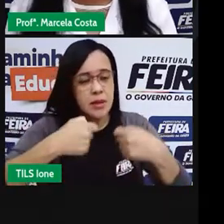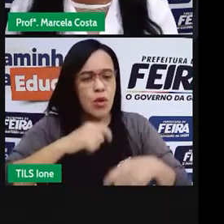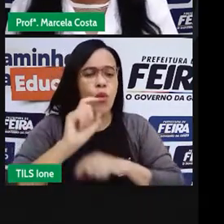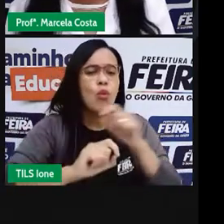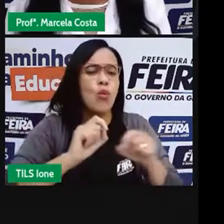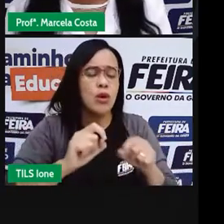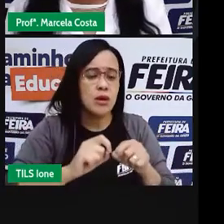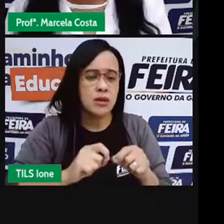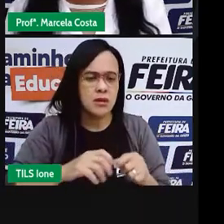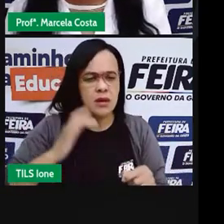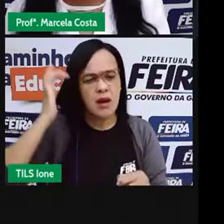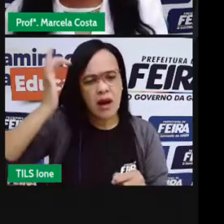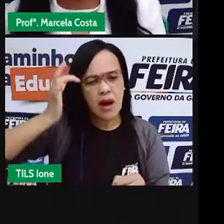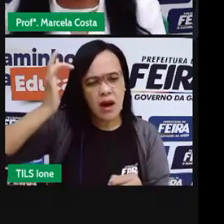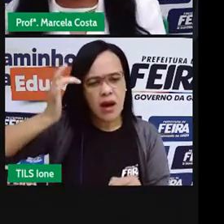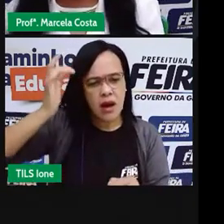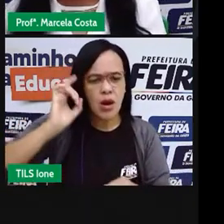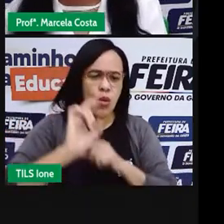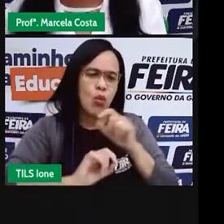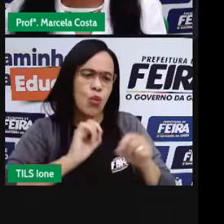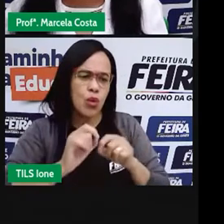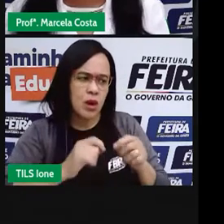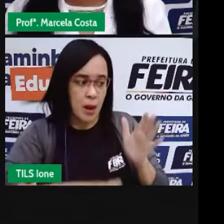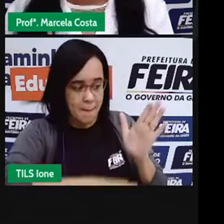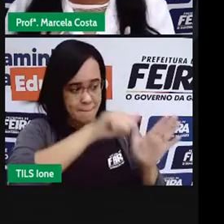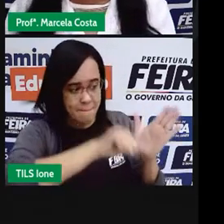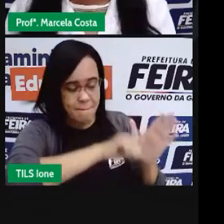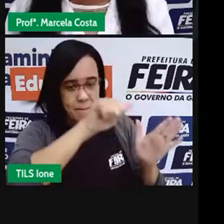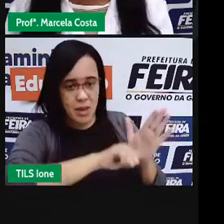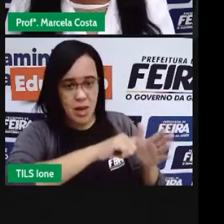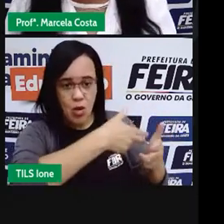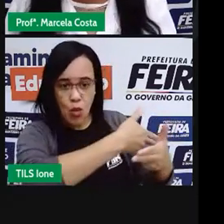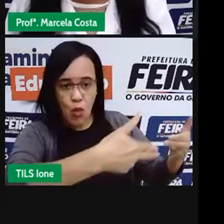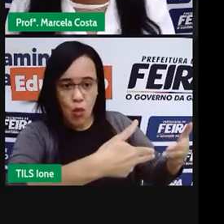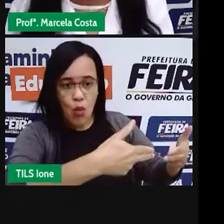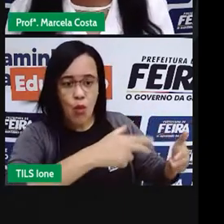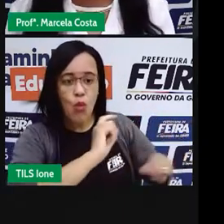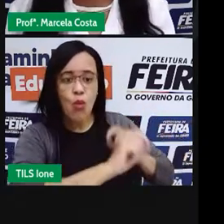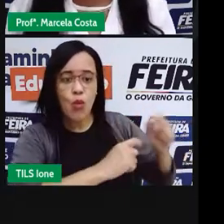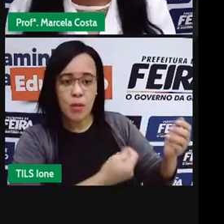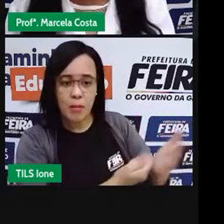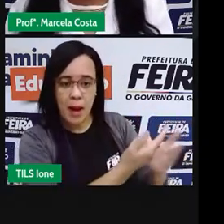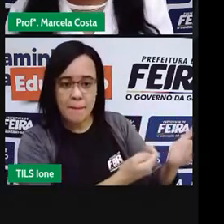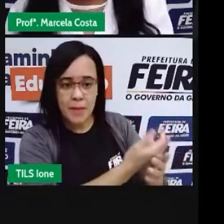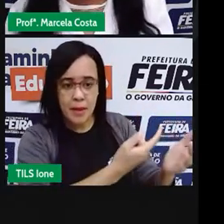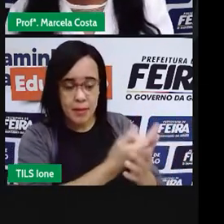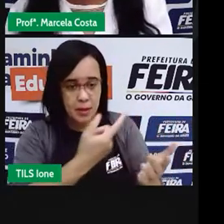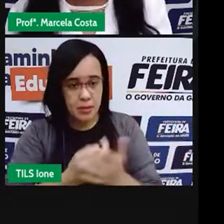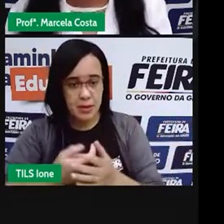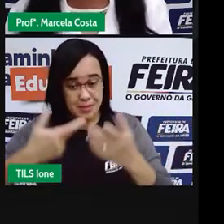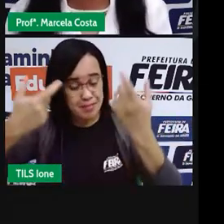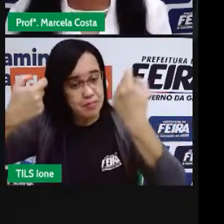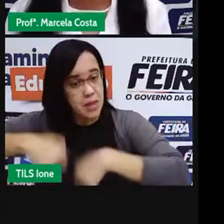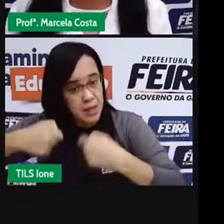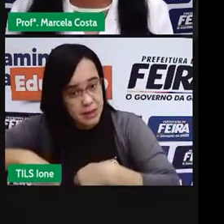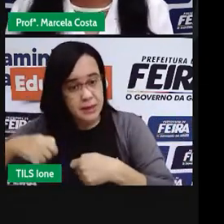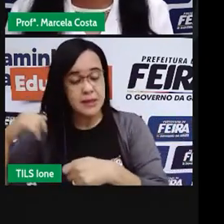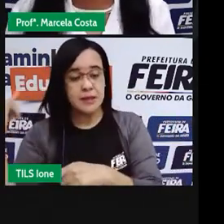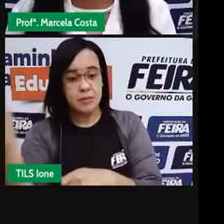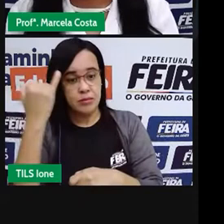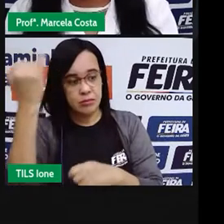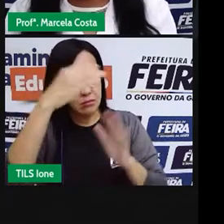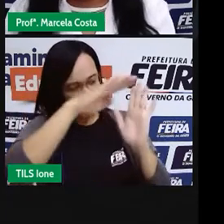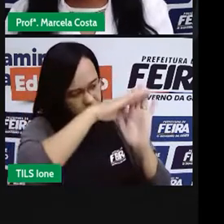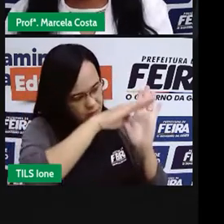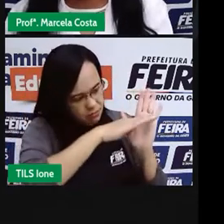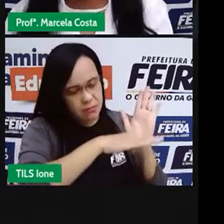vocês acham que a gente deve priorizar a compra das coisas que é uma necessidade, das coisas que estão na